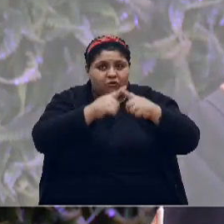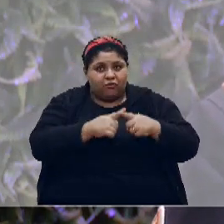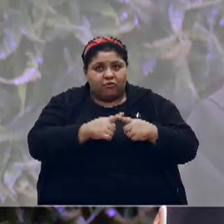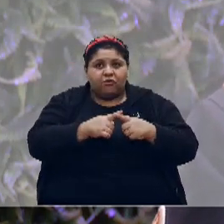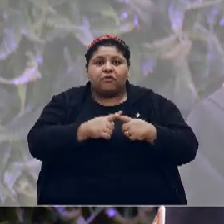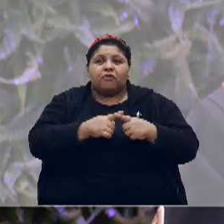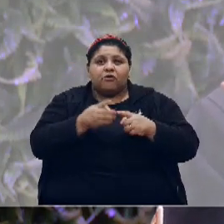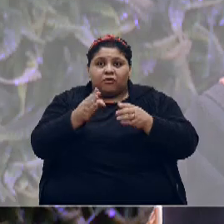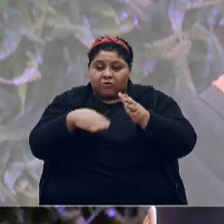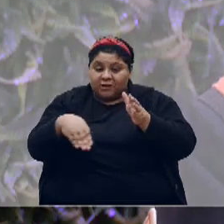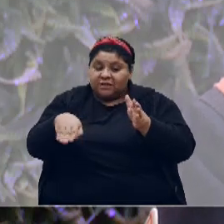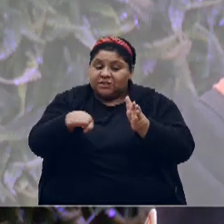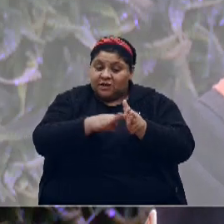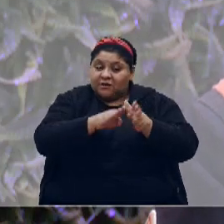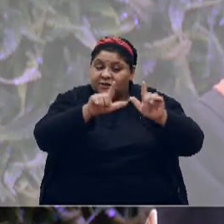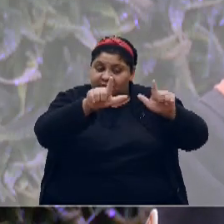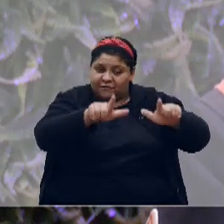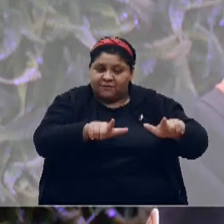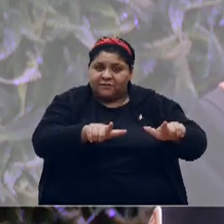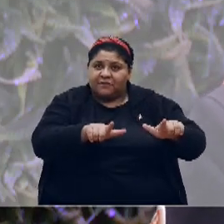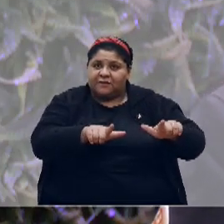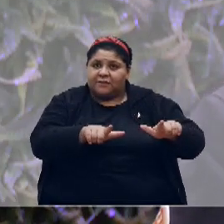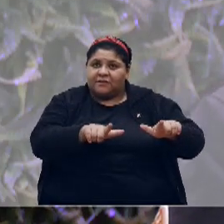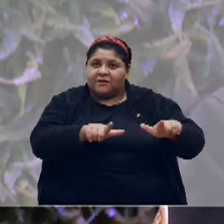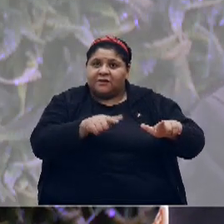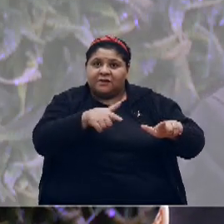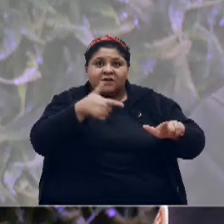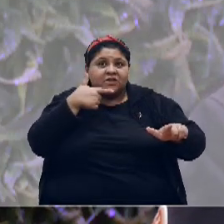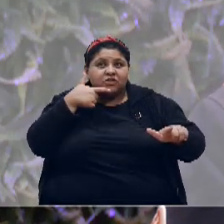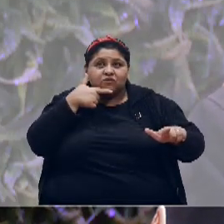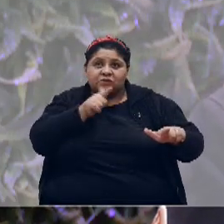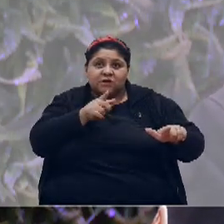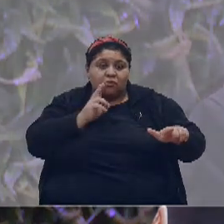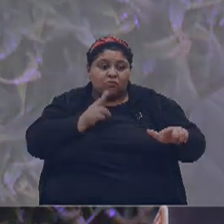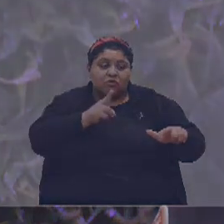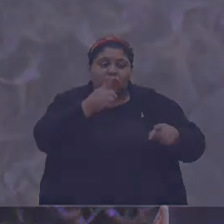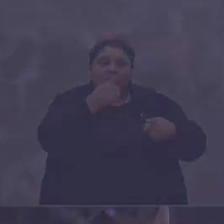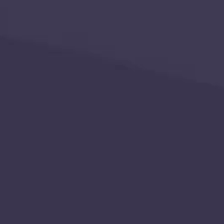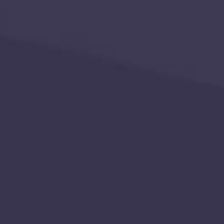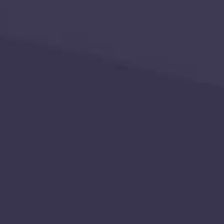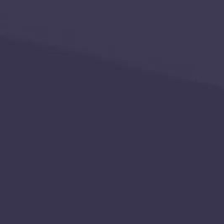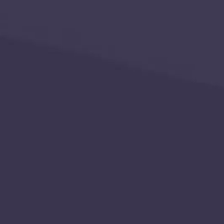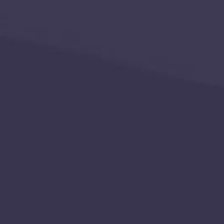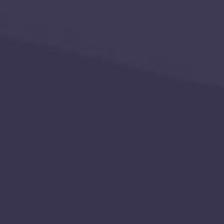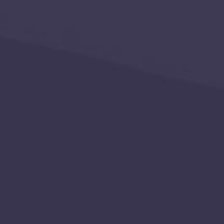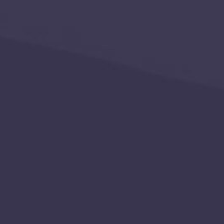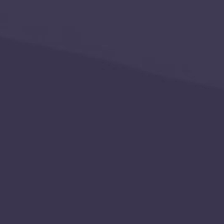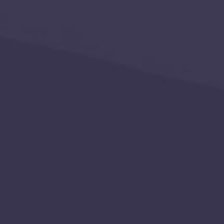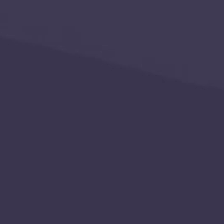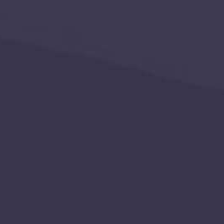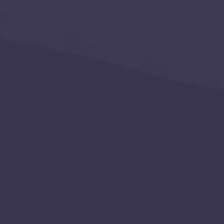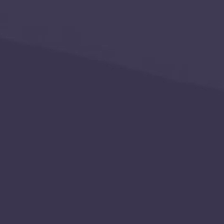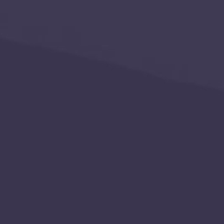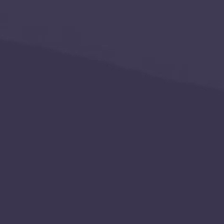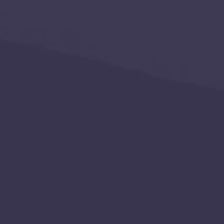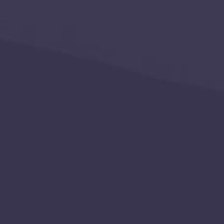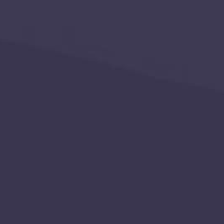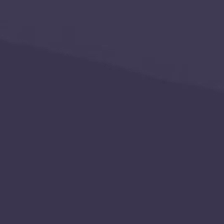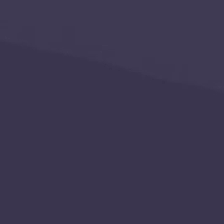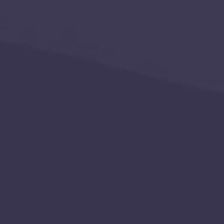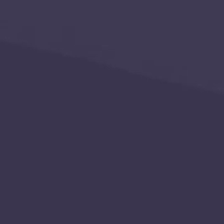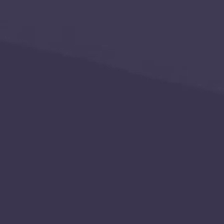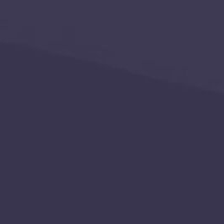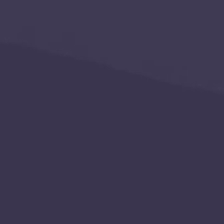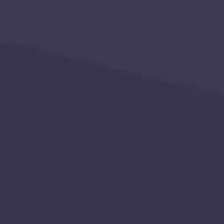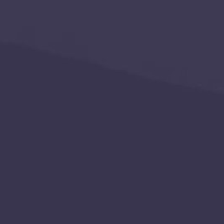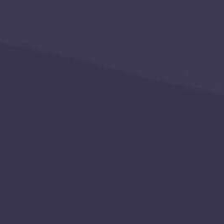que chegamos em situações onde a gente não conseguia se manter lá por questões de segurança e nós temos total